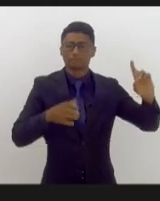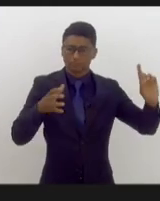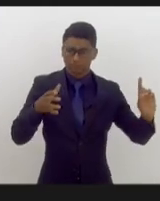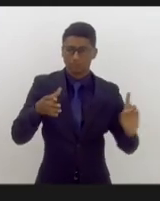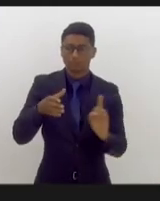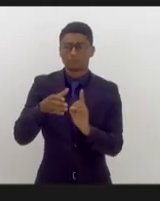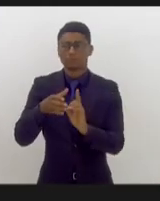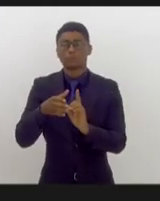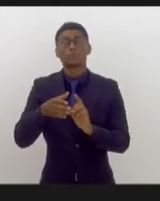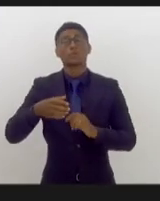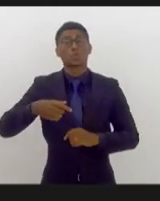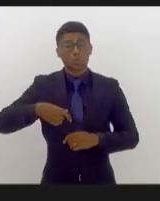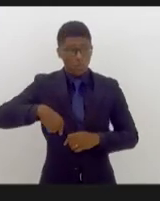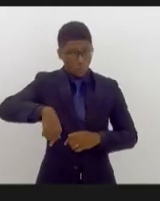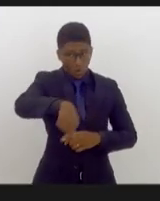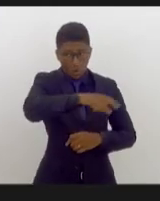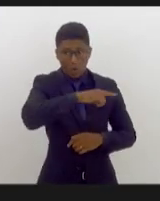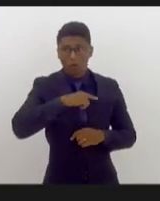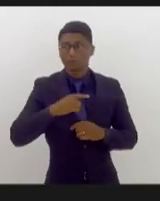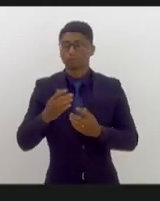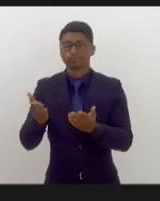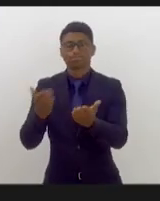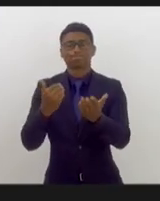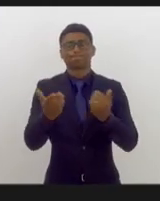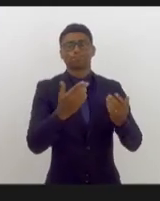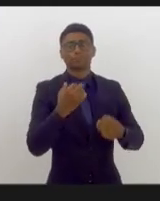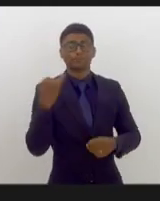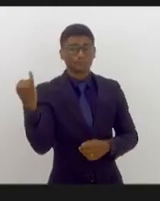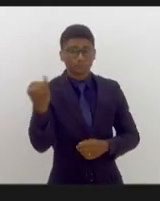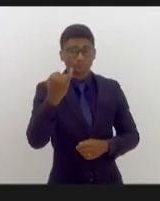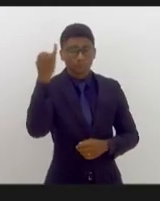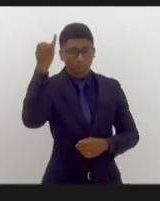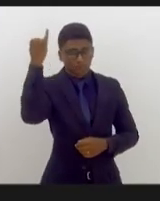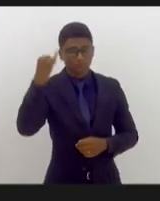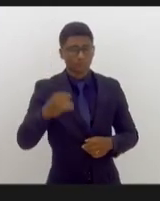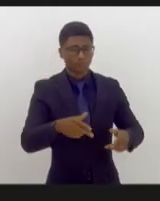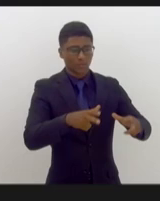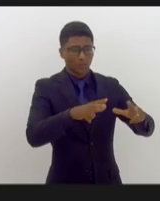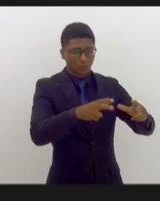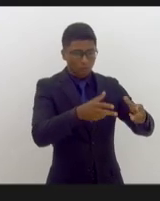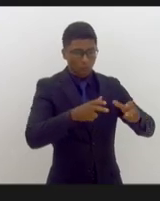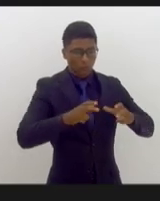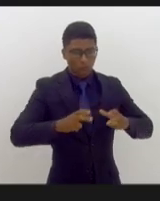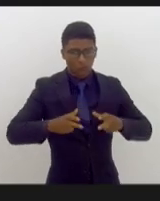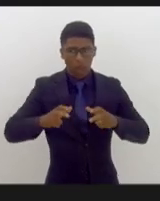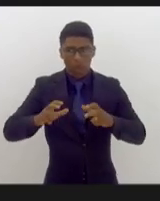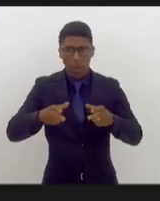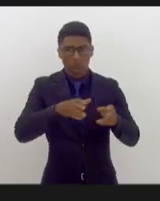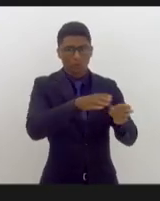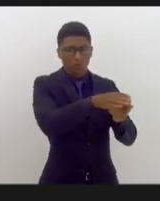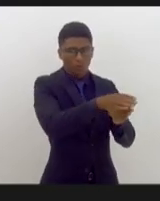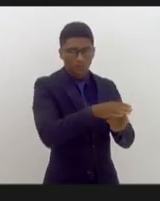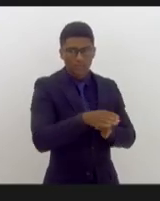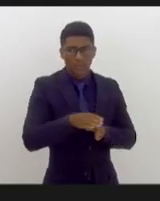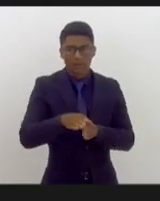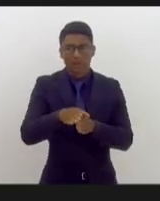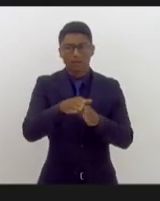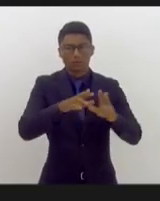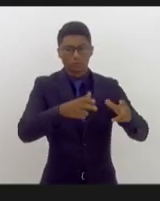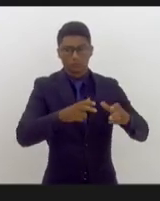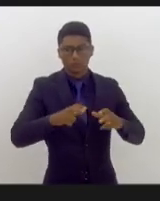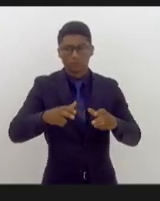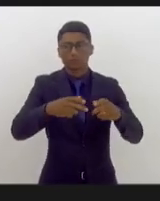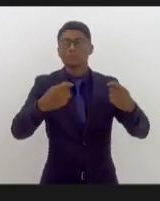sobre isso, que é importante que os conselhos municipais eles sejam representados, porque a gente traz aí a